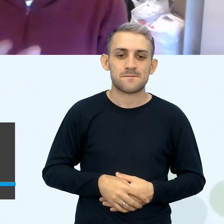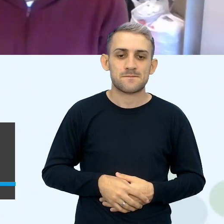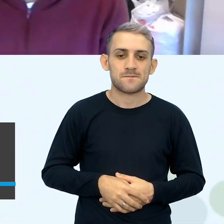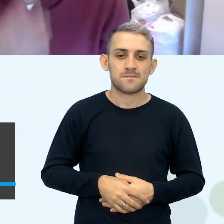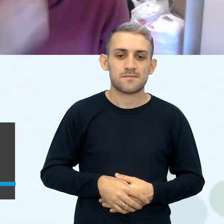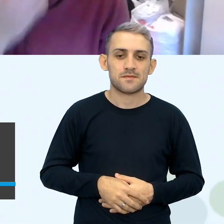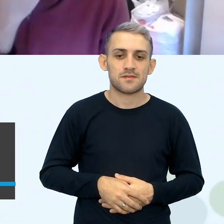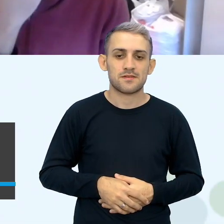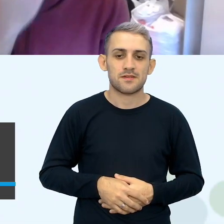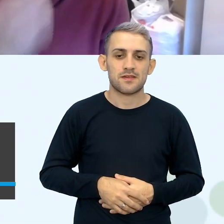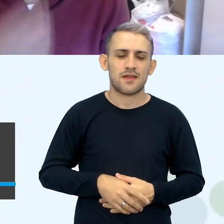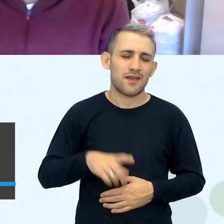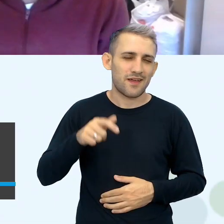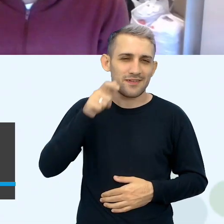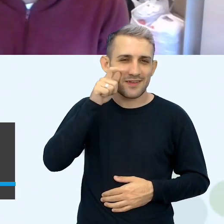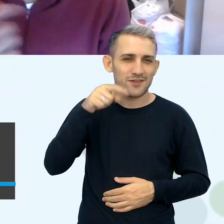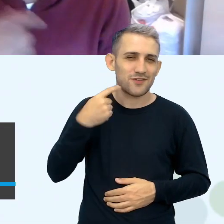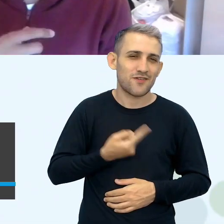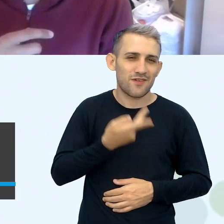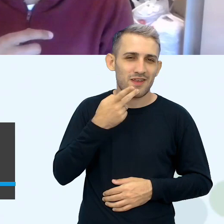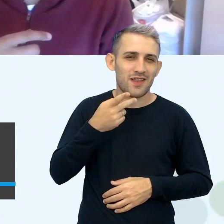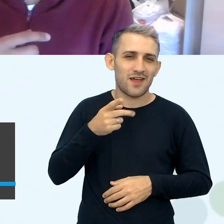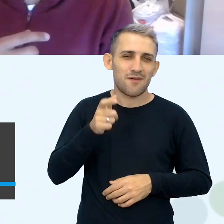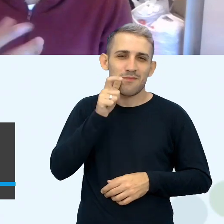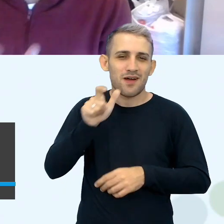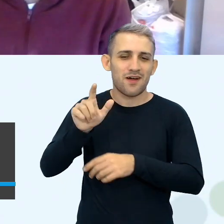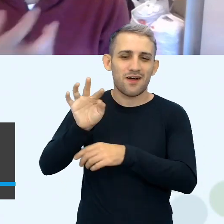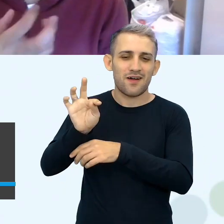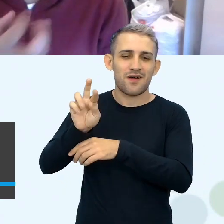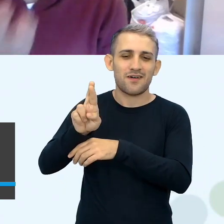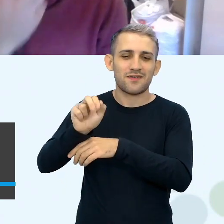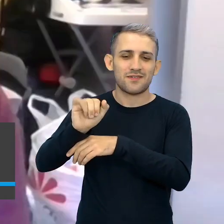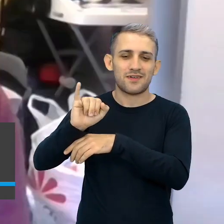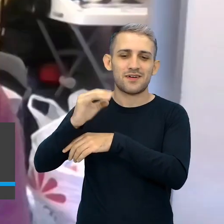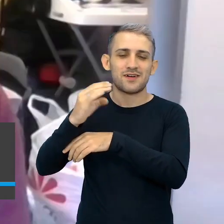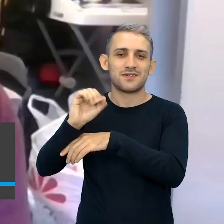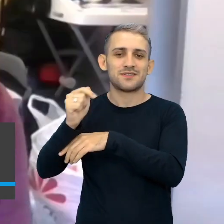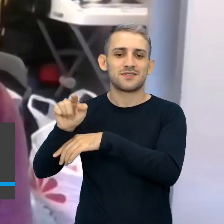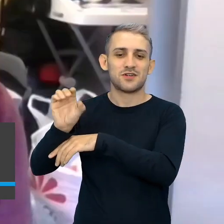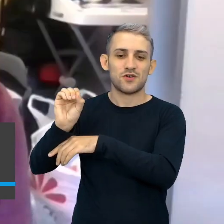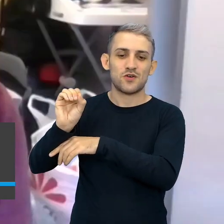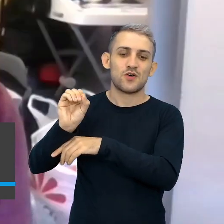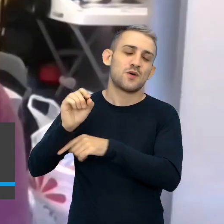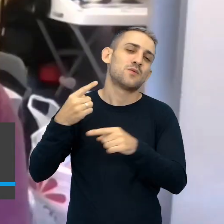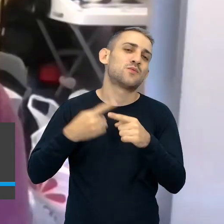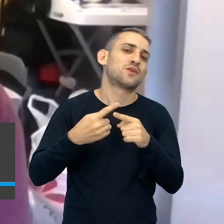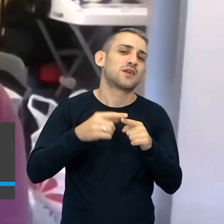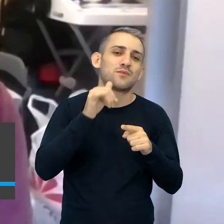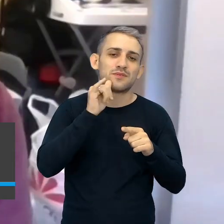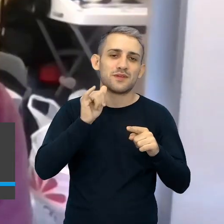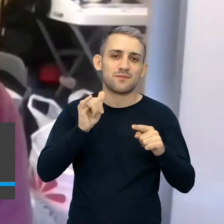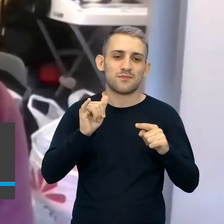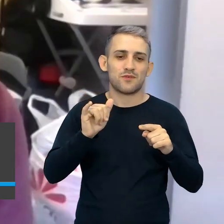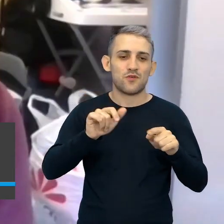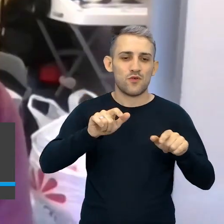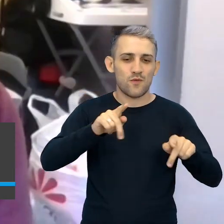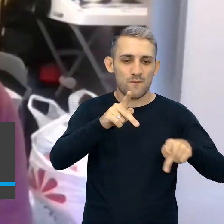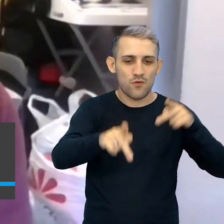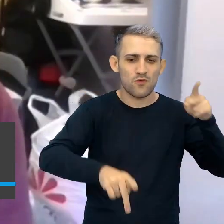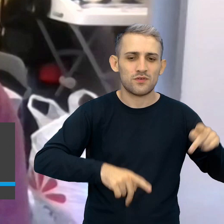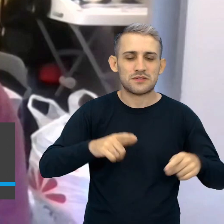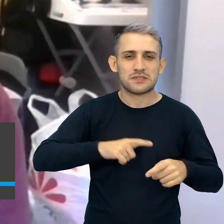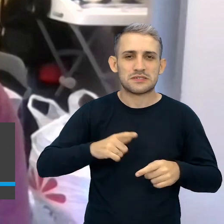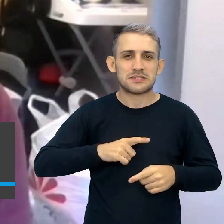uma forma interessante de falar essa traição, porque ela acaba falando um pouco dessa expectativa que a gente tem, né? Sim, Como público, a gente cria muita